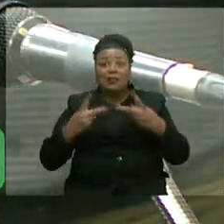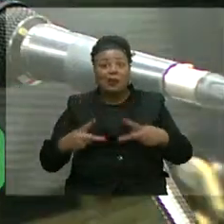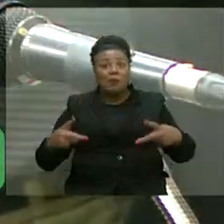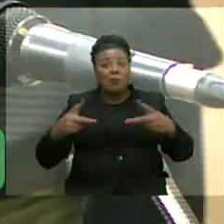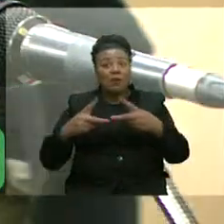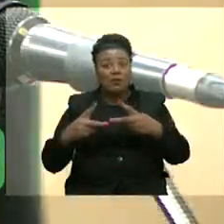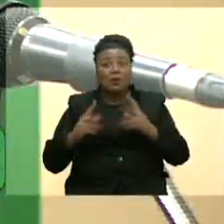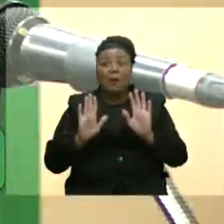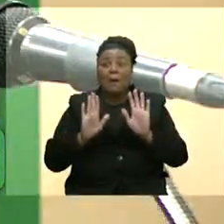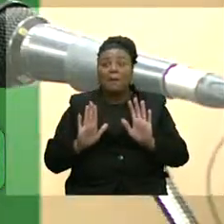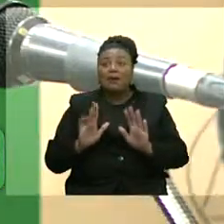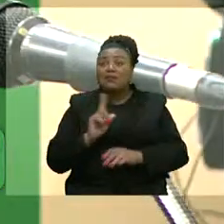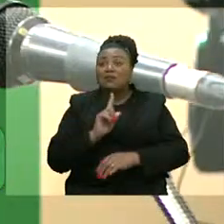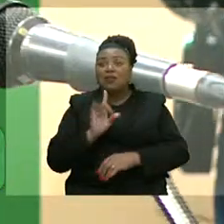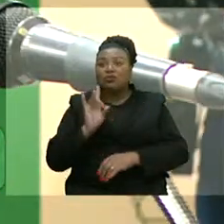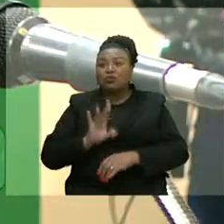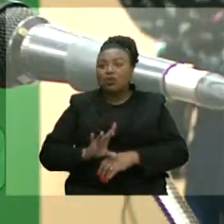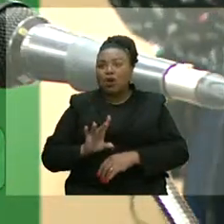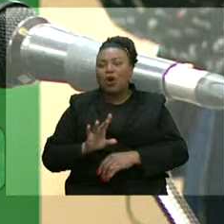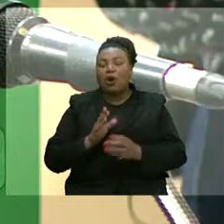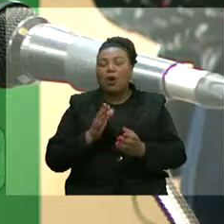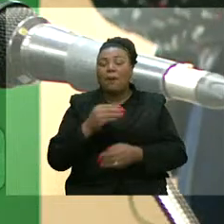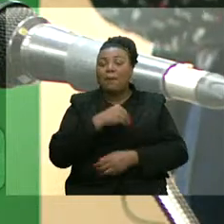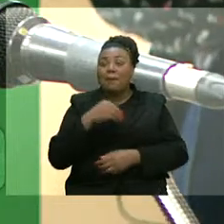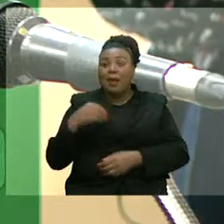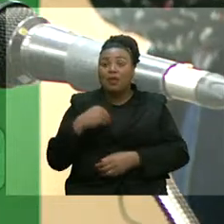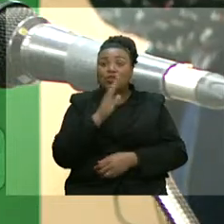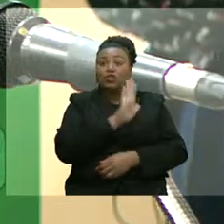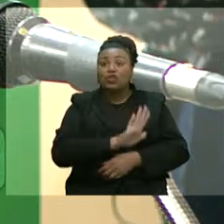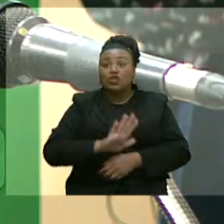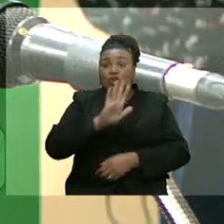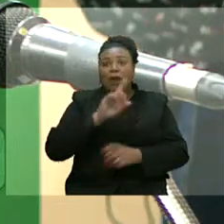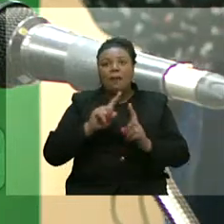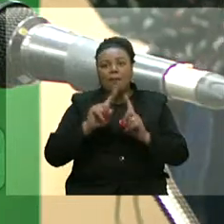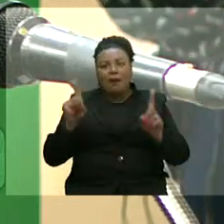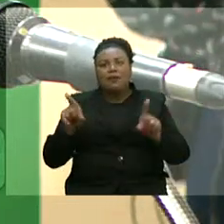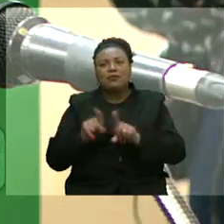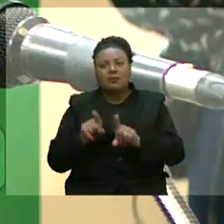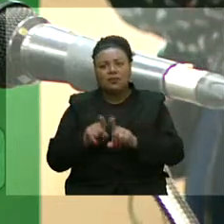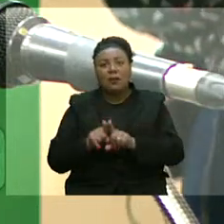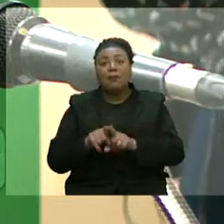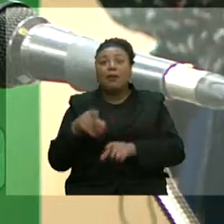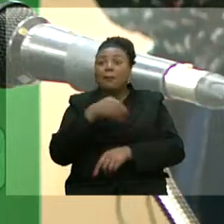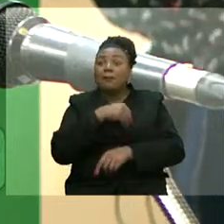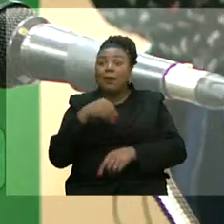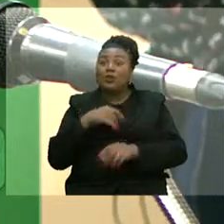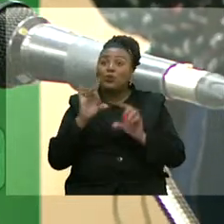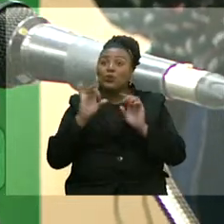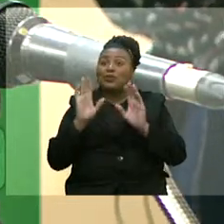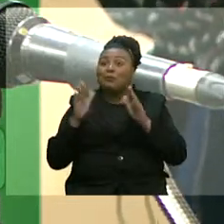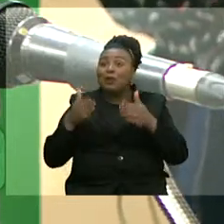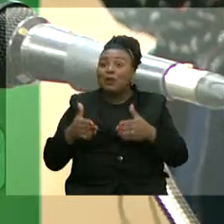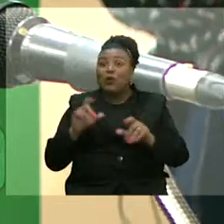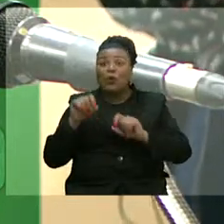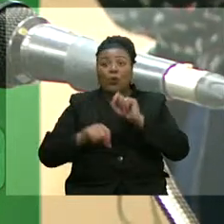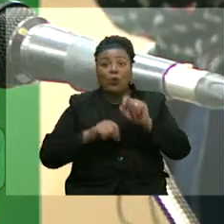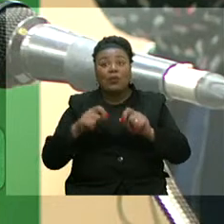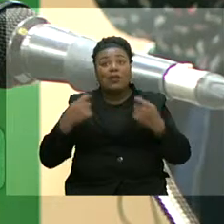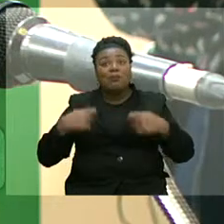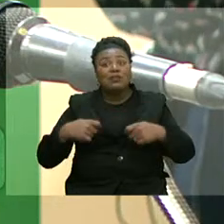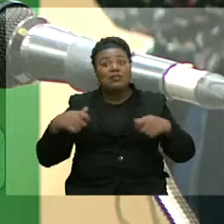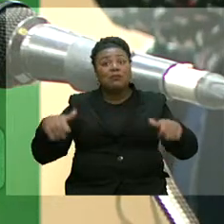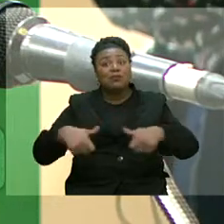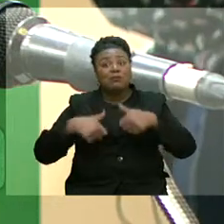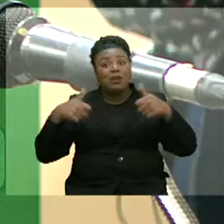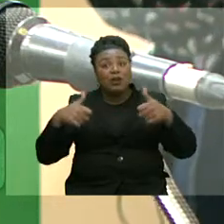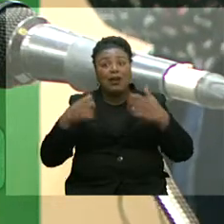população. Não apenas médicos generalistas, mas inclusive para médico para as especialidades. Nós temos que